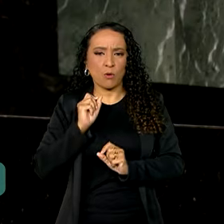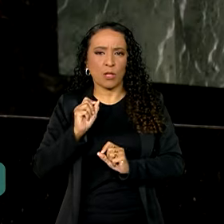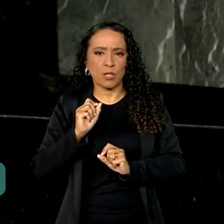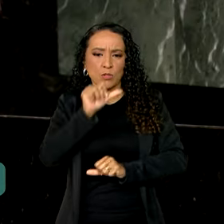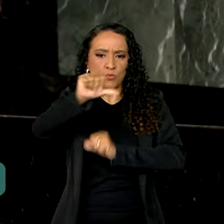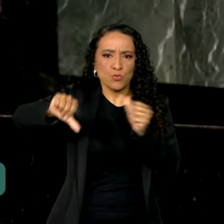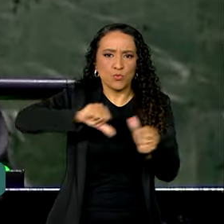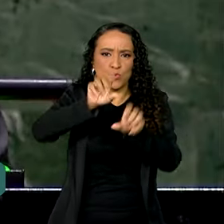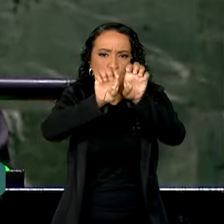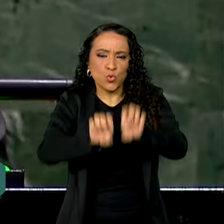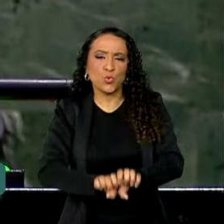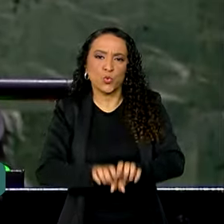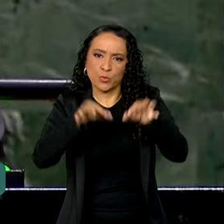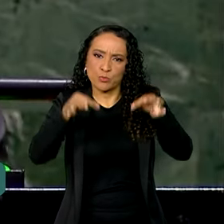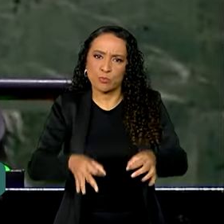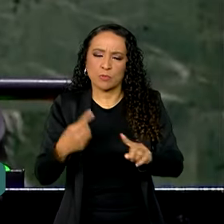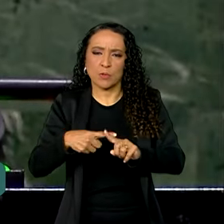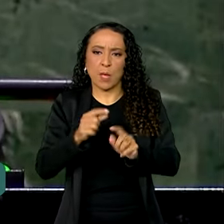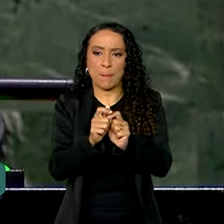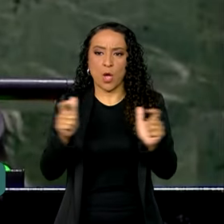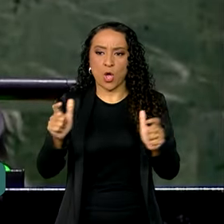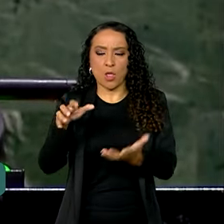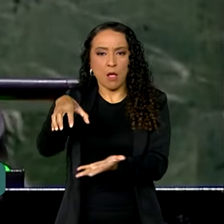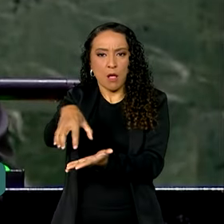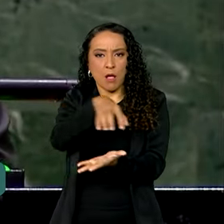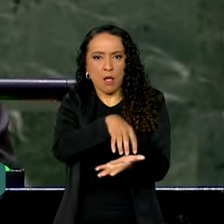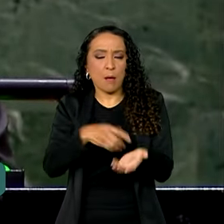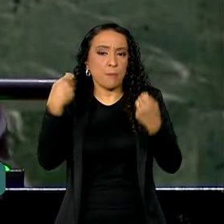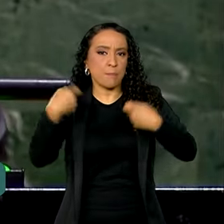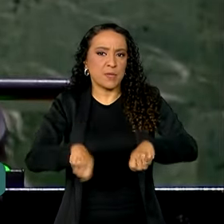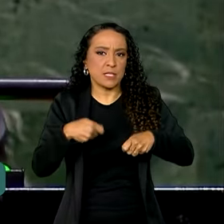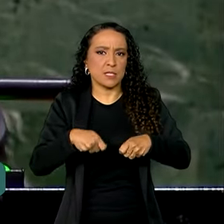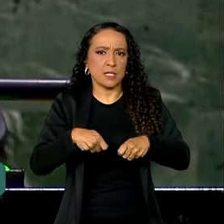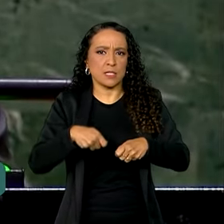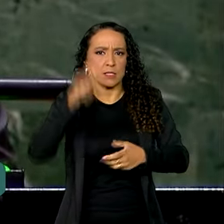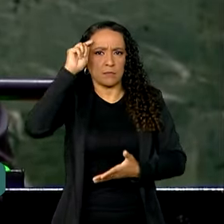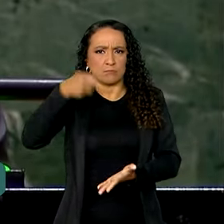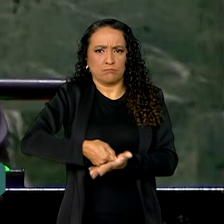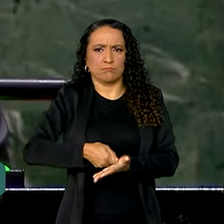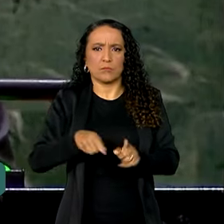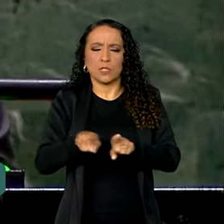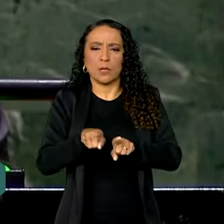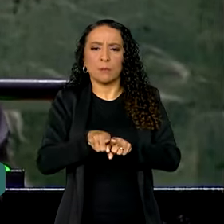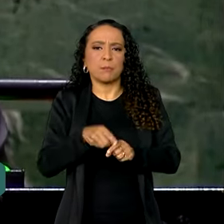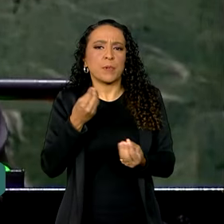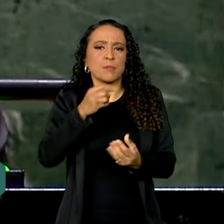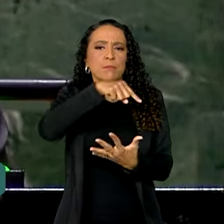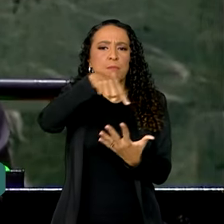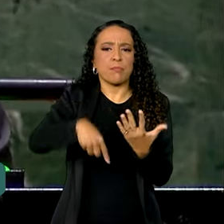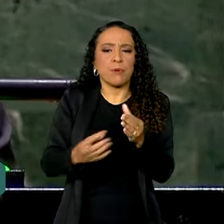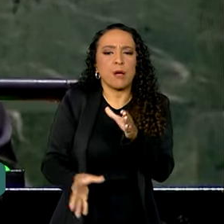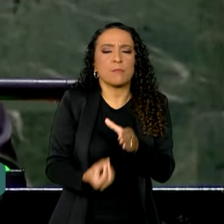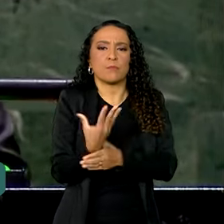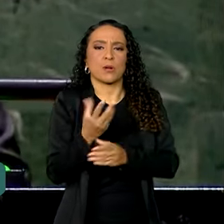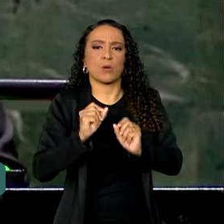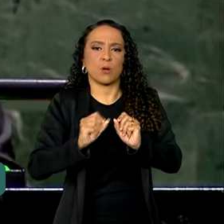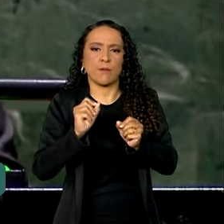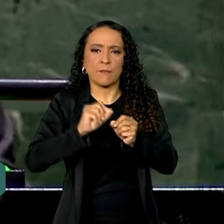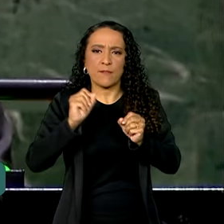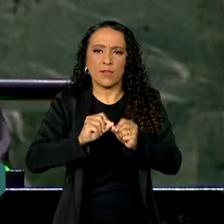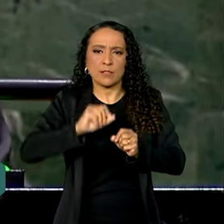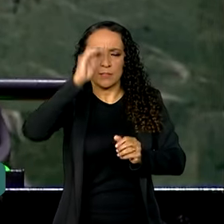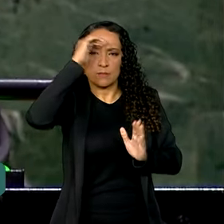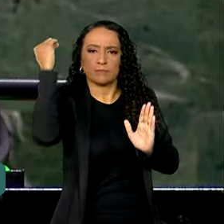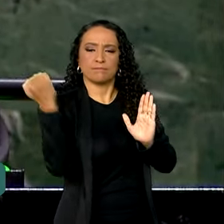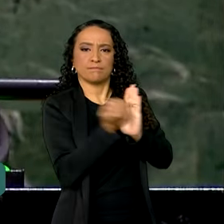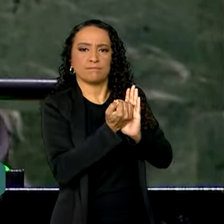transformações estruturais. A maioria dos órgãos carece de autoridade e meios de implementação para fazer cumprir